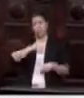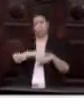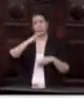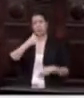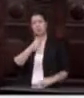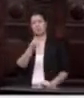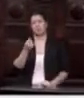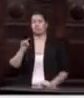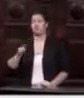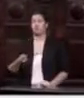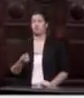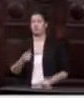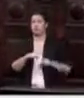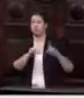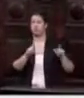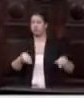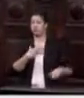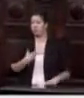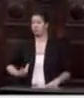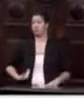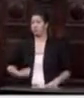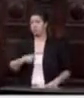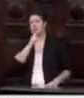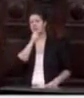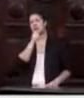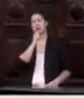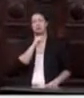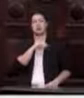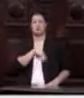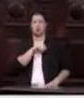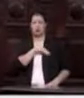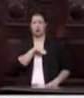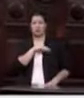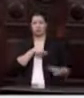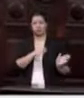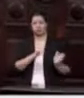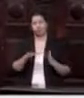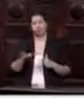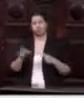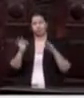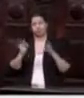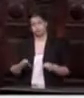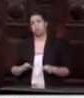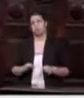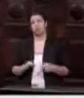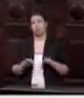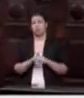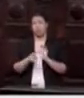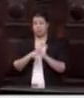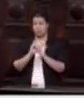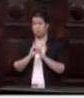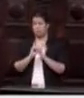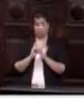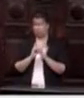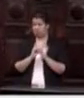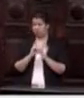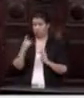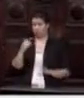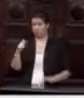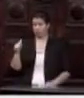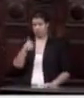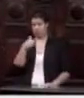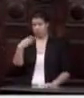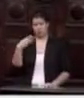servidores públicos não recebam o seu salário em dia. E antes já não tinham recebido o 13º lá